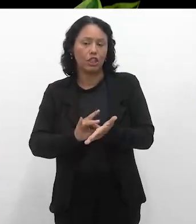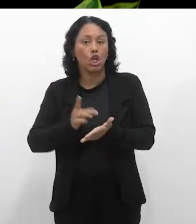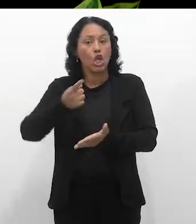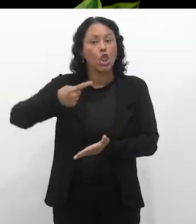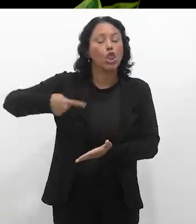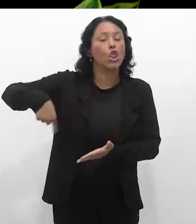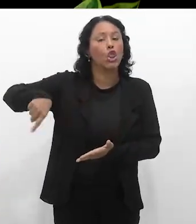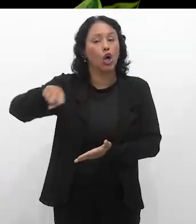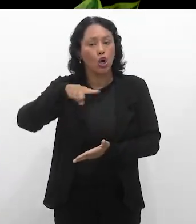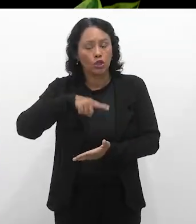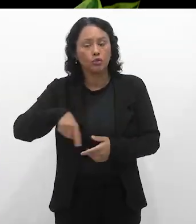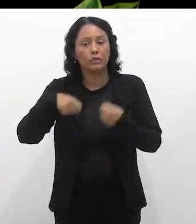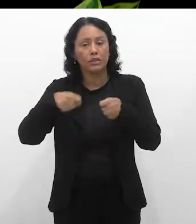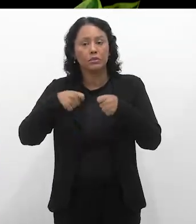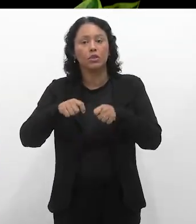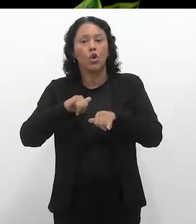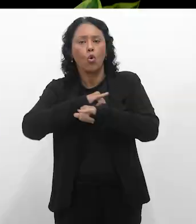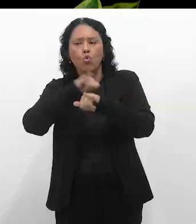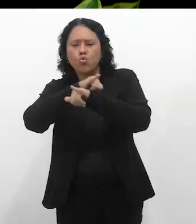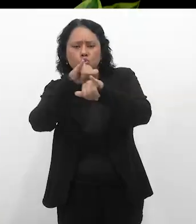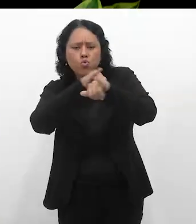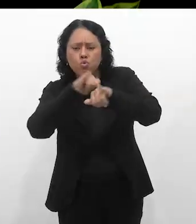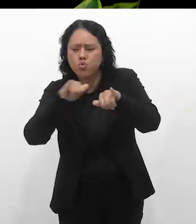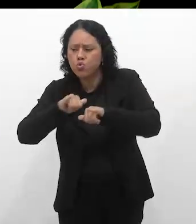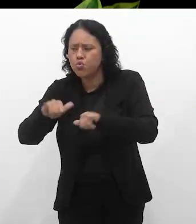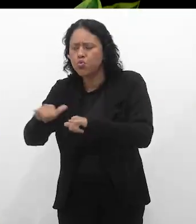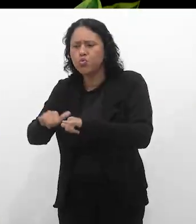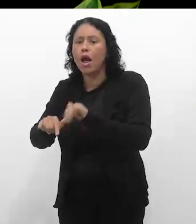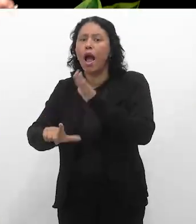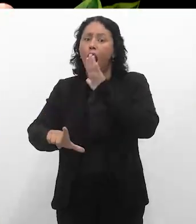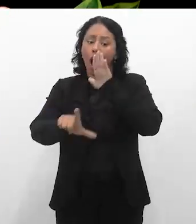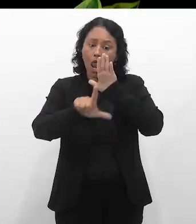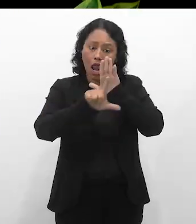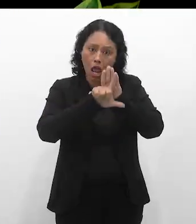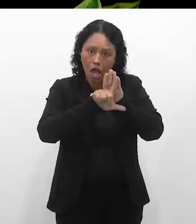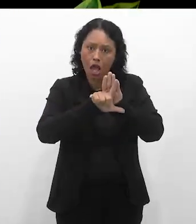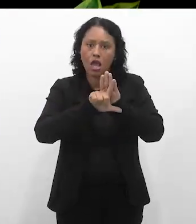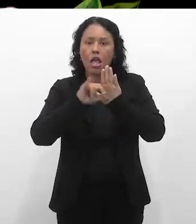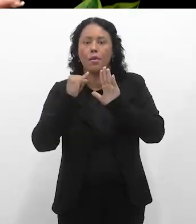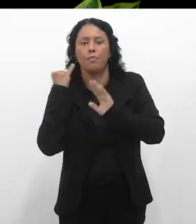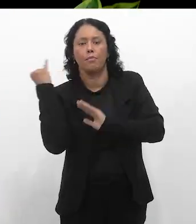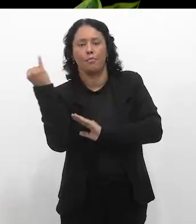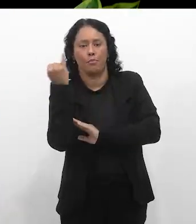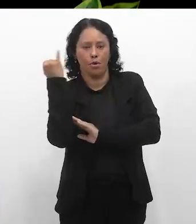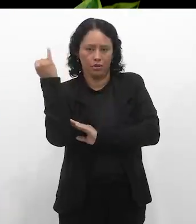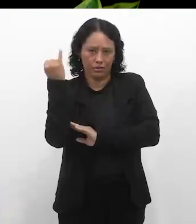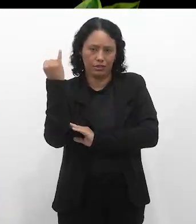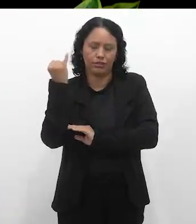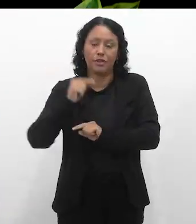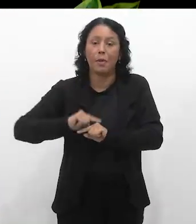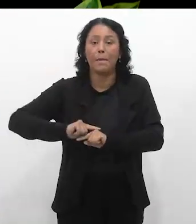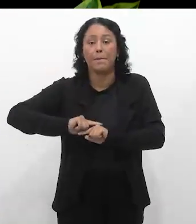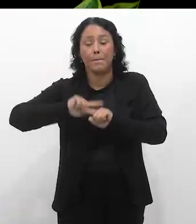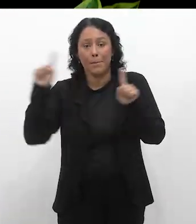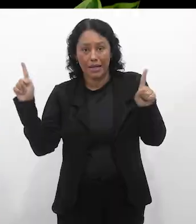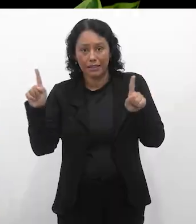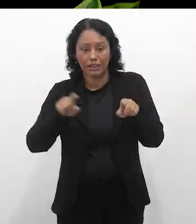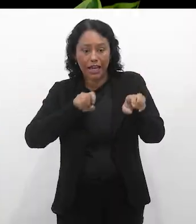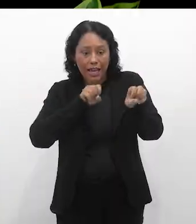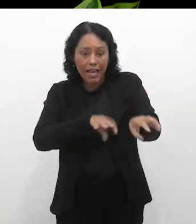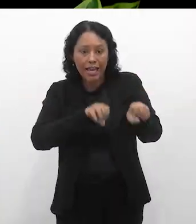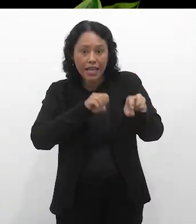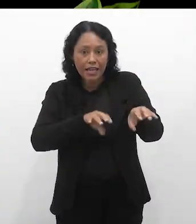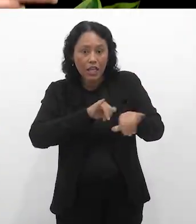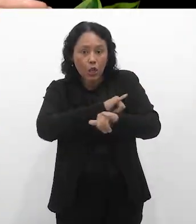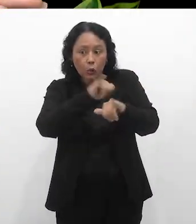nós deveríamos ter campanhas. A lei é importante, né? Mas as campanhas